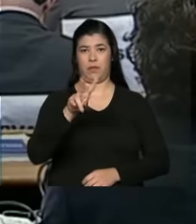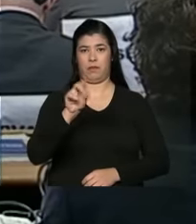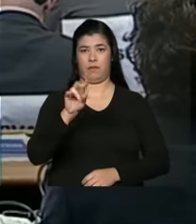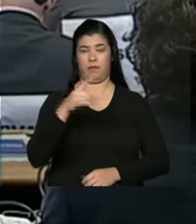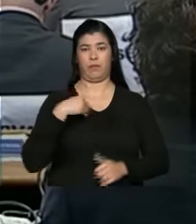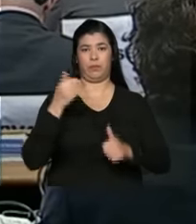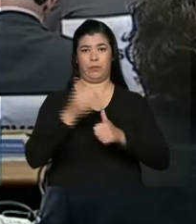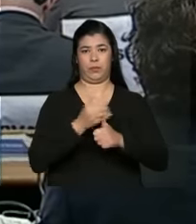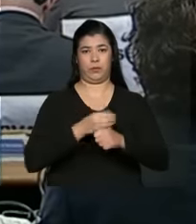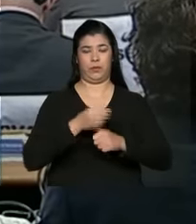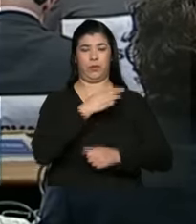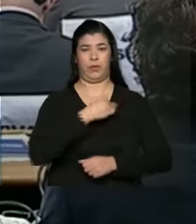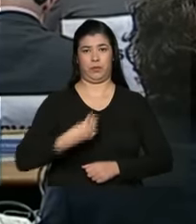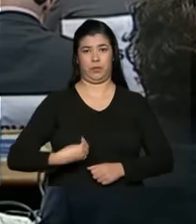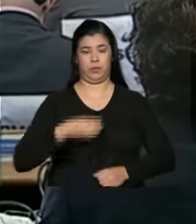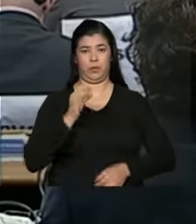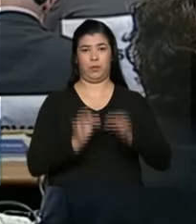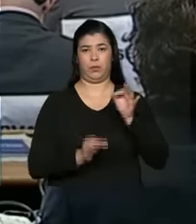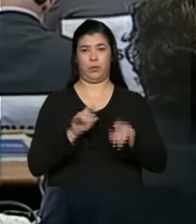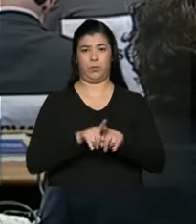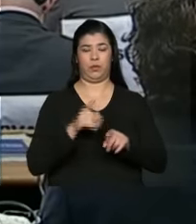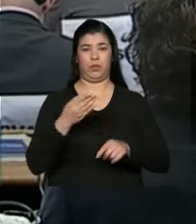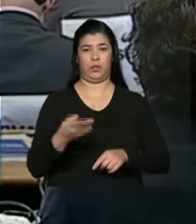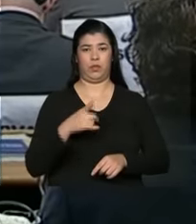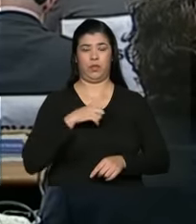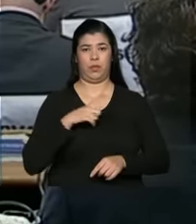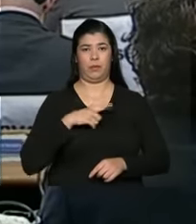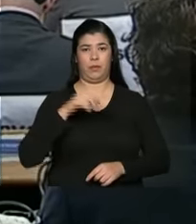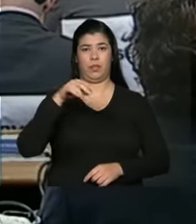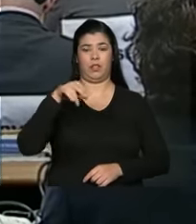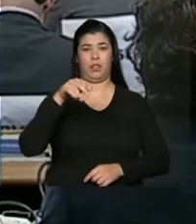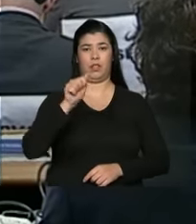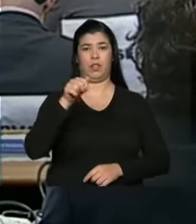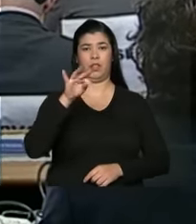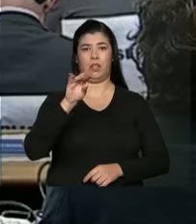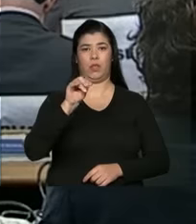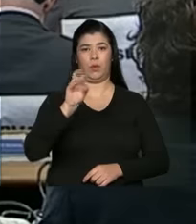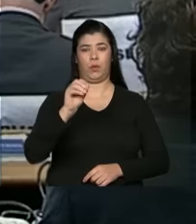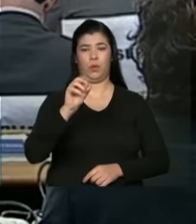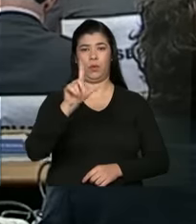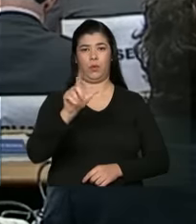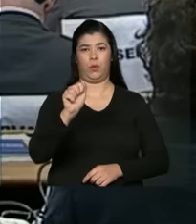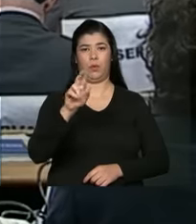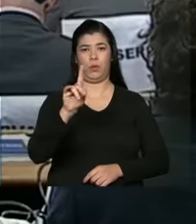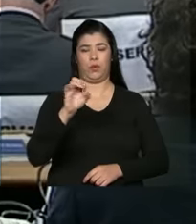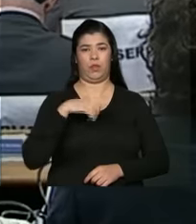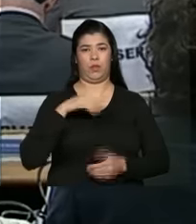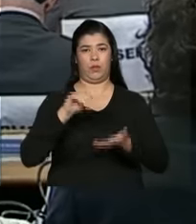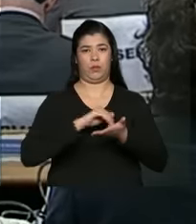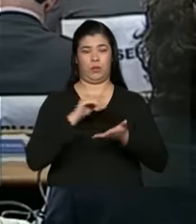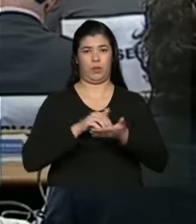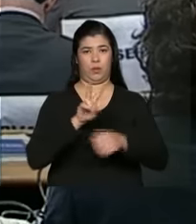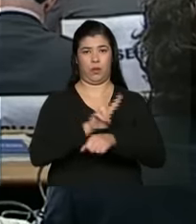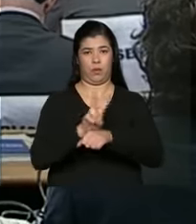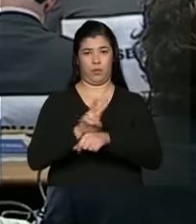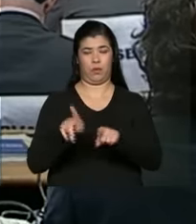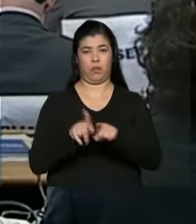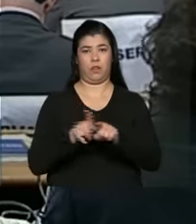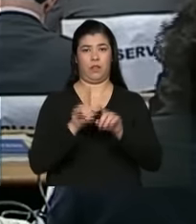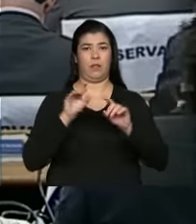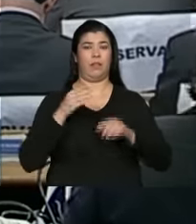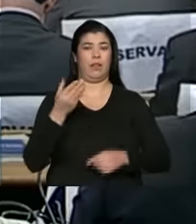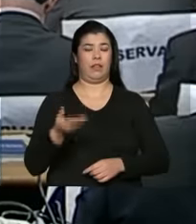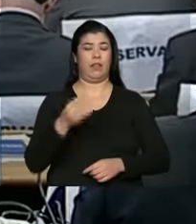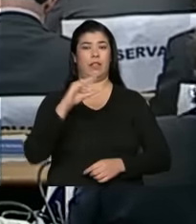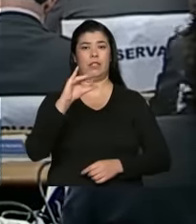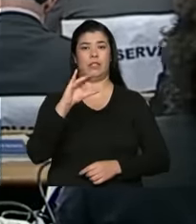secretária de atenção à saúde o nard Sec Antônio Carlos nard secretário de vigilância o ja Barbosa secretário de Ciência e Tecnologia